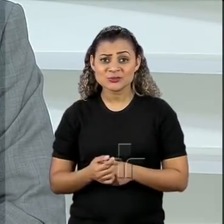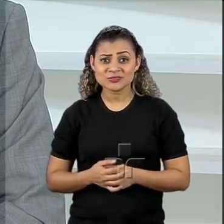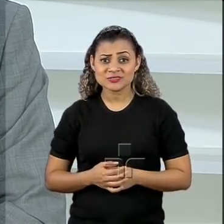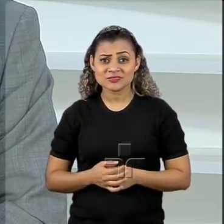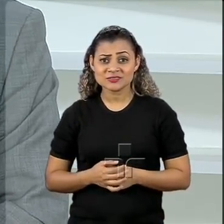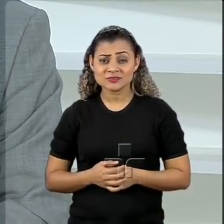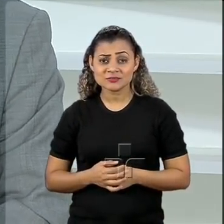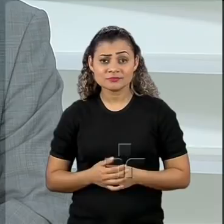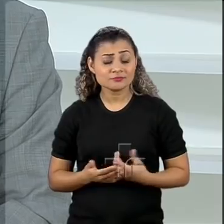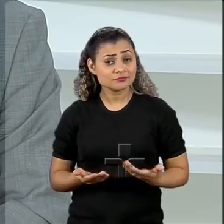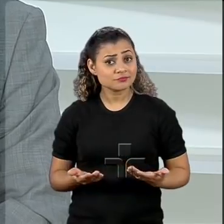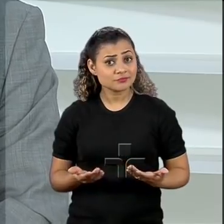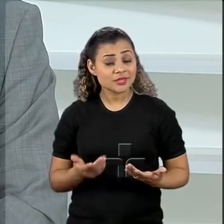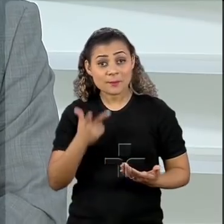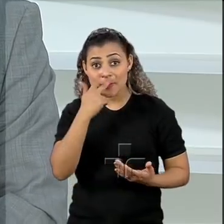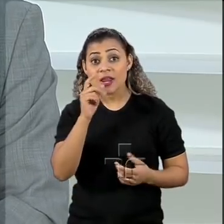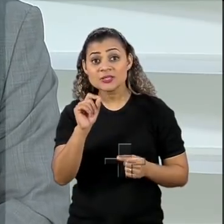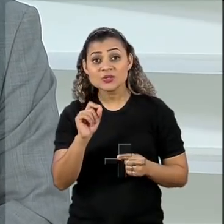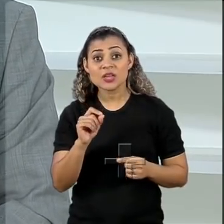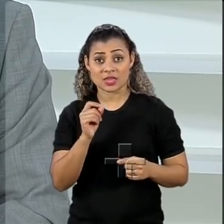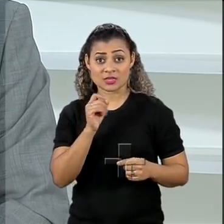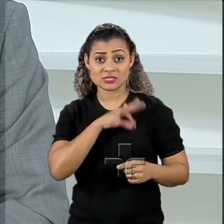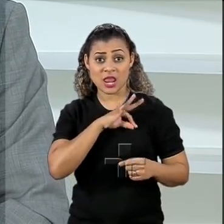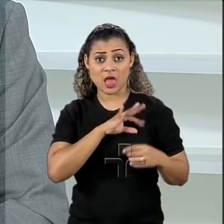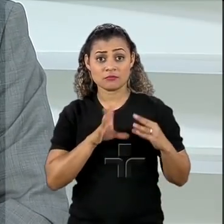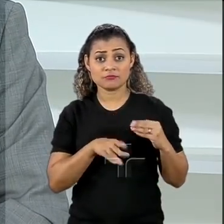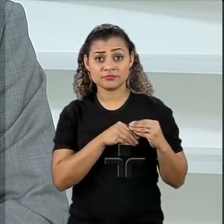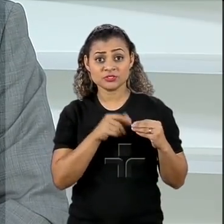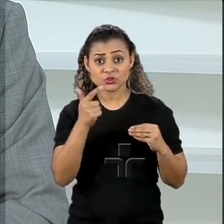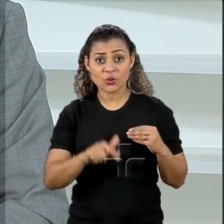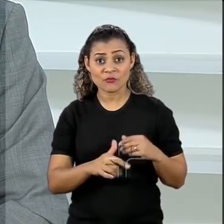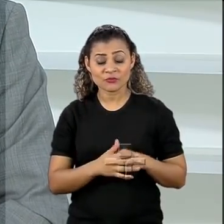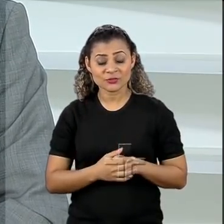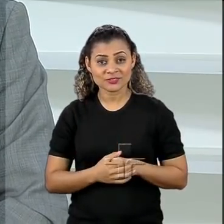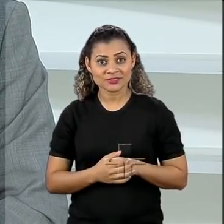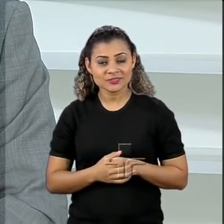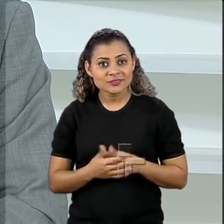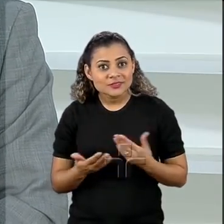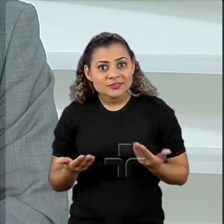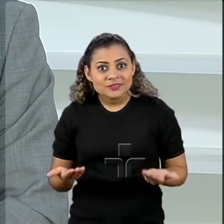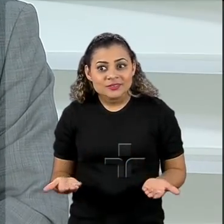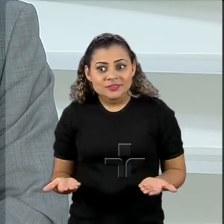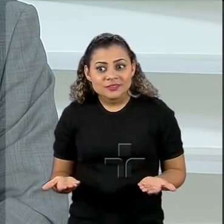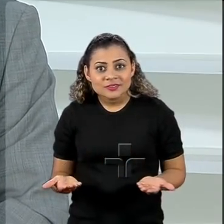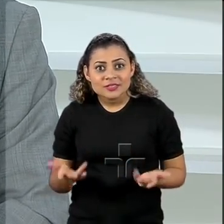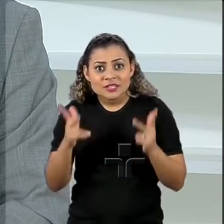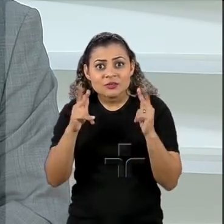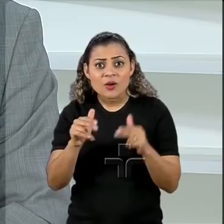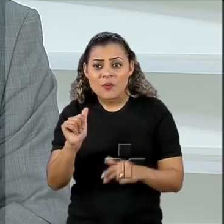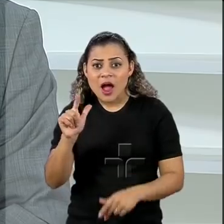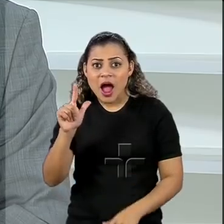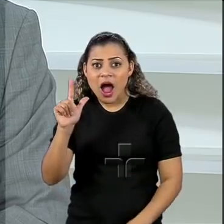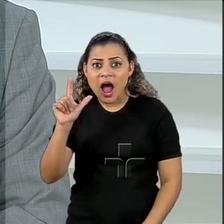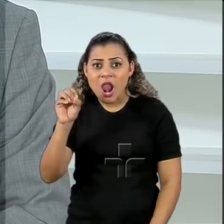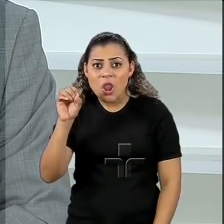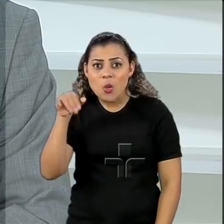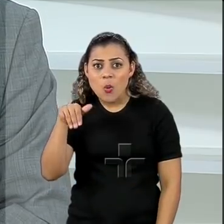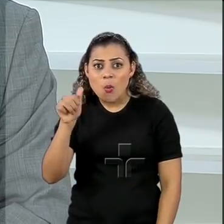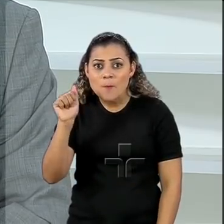um item para aumentar o salário. O professor Heleno falou da Aloman. A Aloman é uma norma de